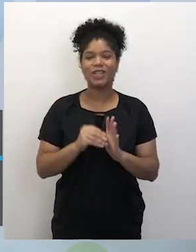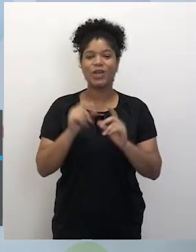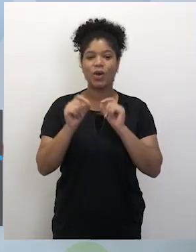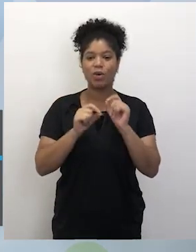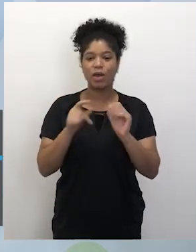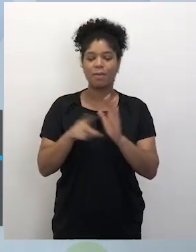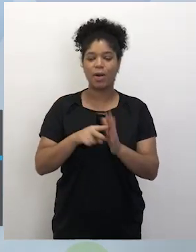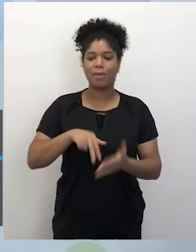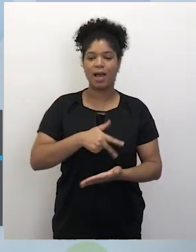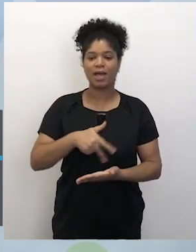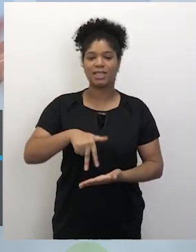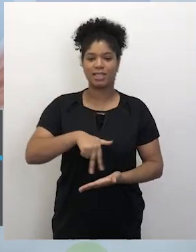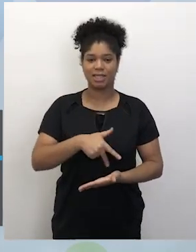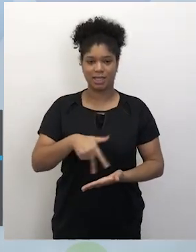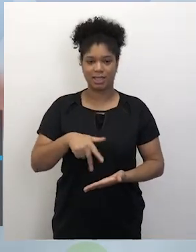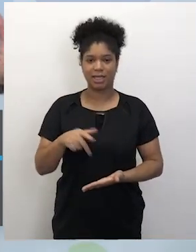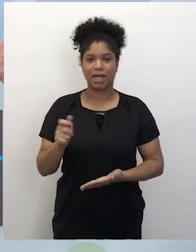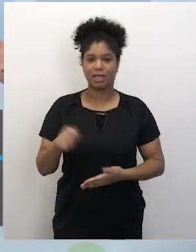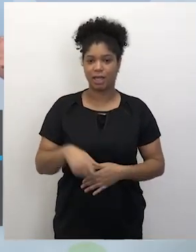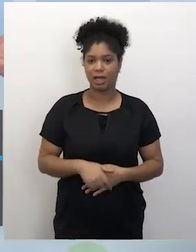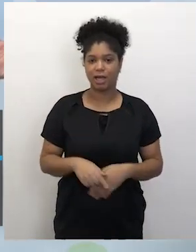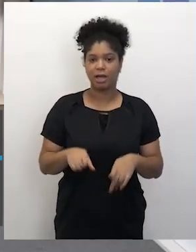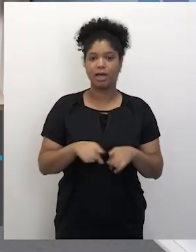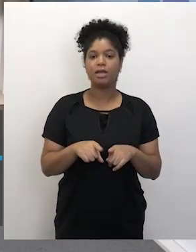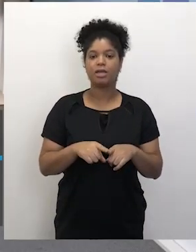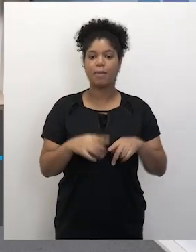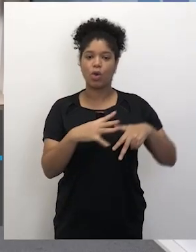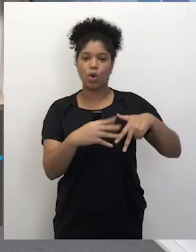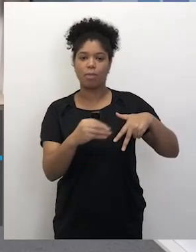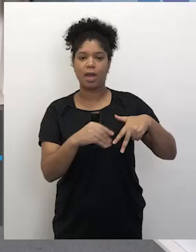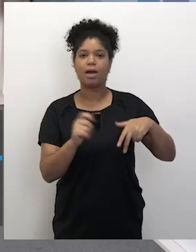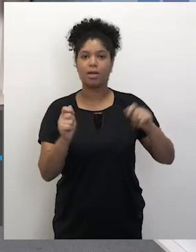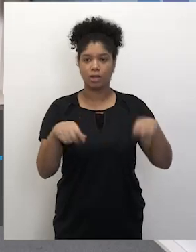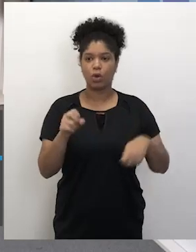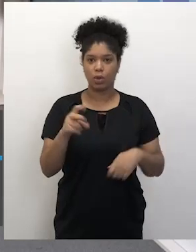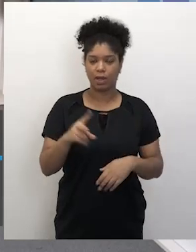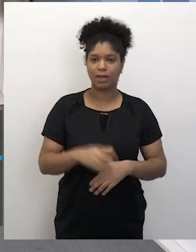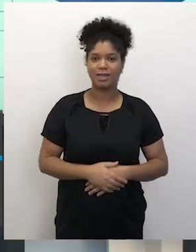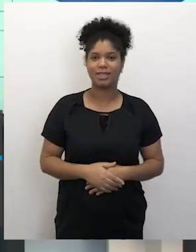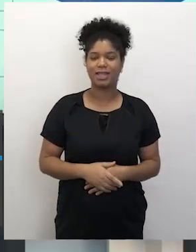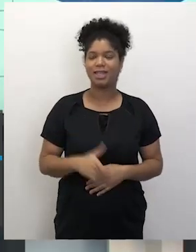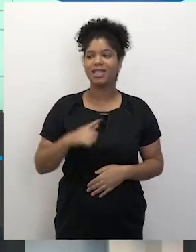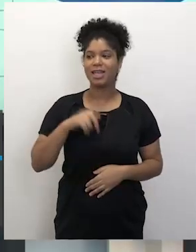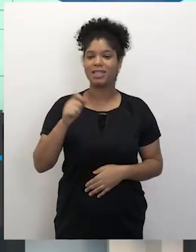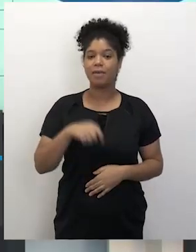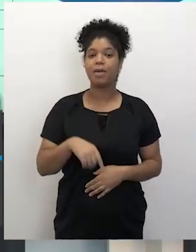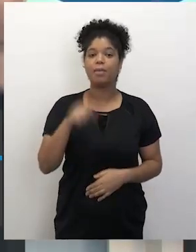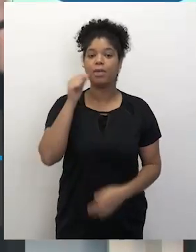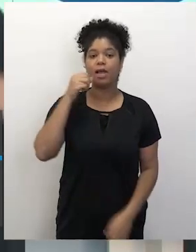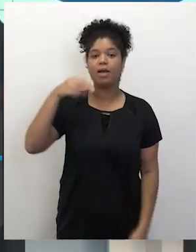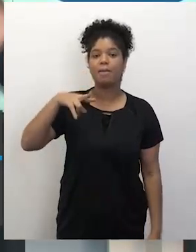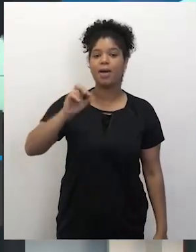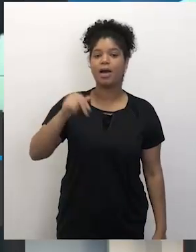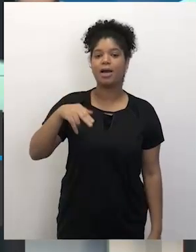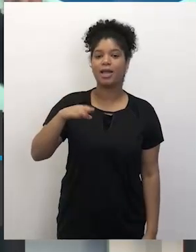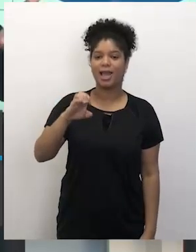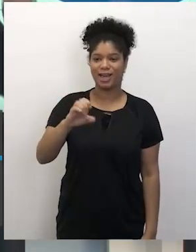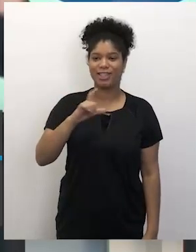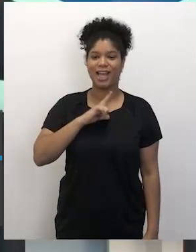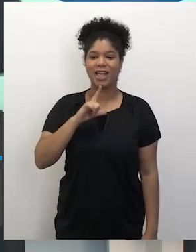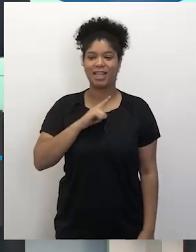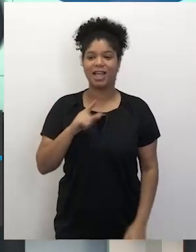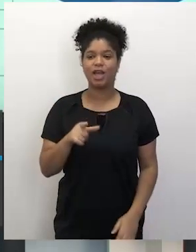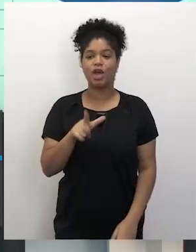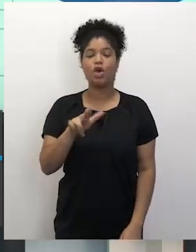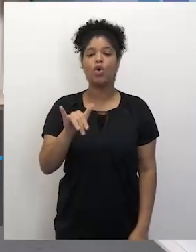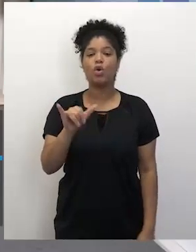uma dança, em uma coreografia. Ô Mara, e é legal pontuar aqui o que a Mariane falou. Oi, que é do lá, outro Mariane. Professor Luiz Fernando.